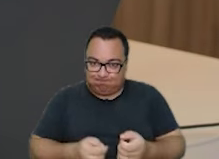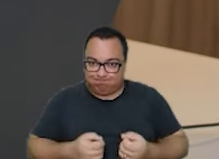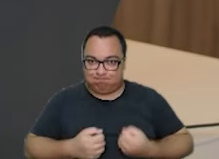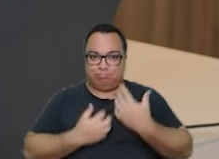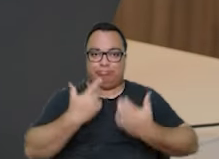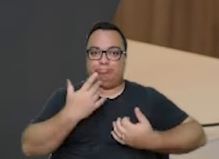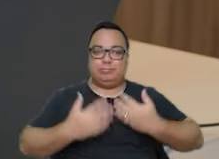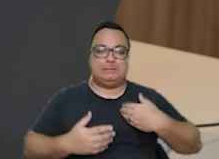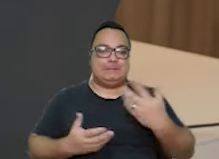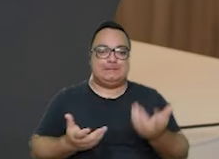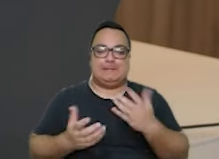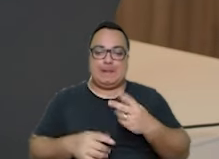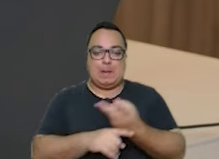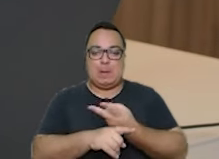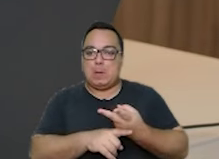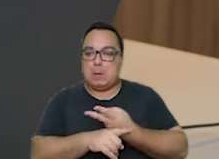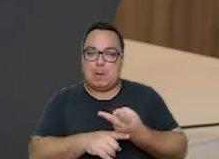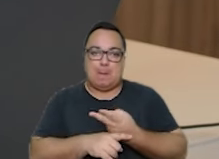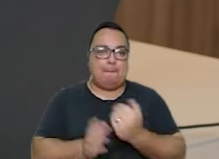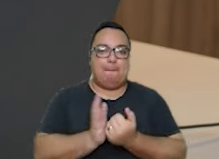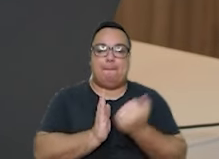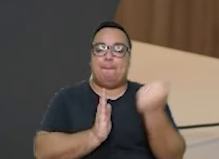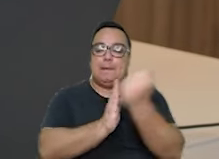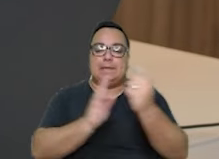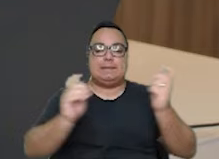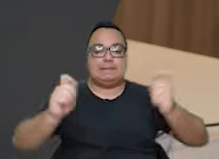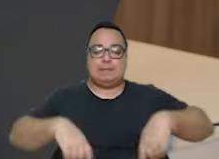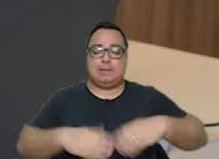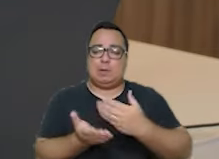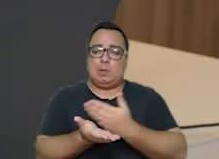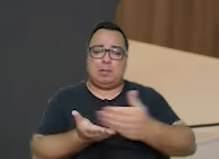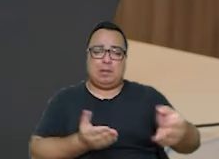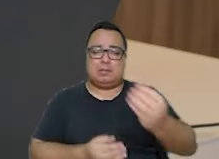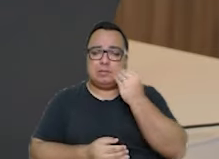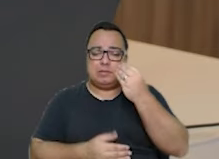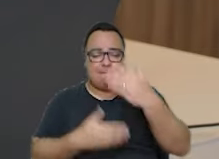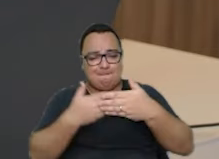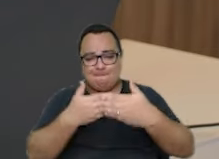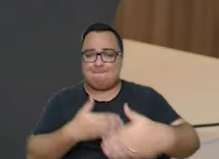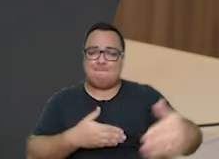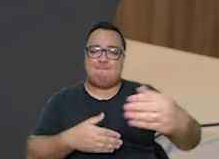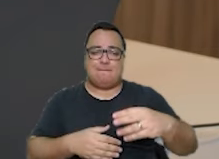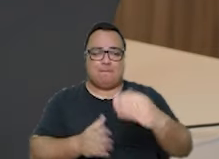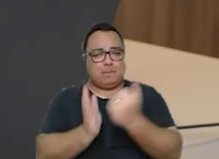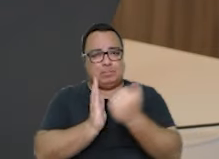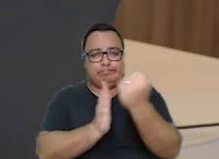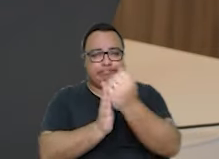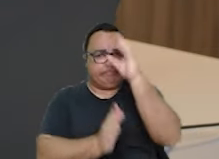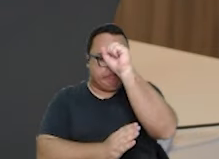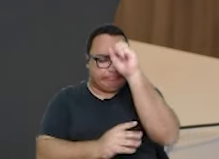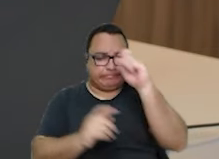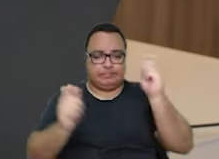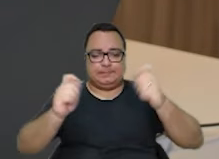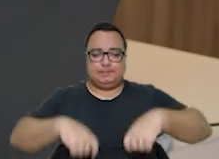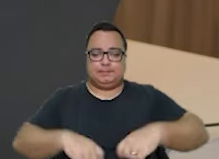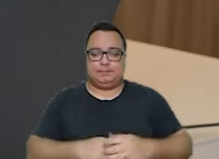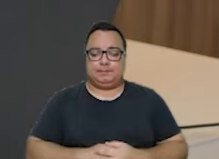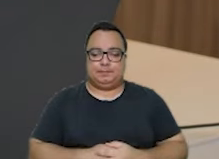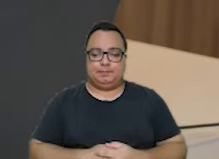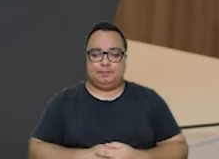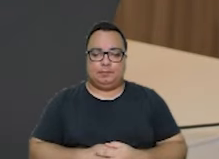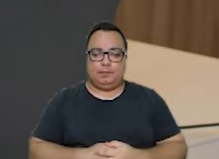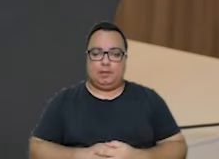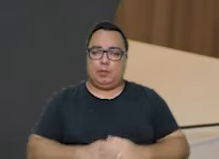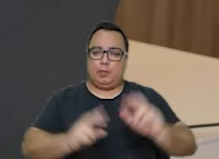tiver assistindo a curiosidade e a coragem de começar né de entender um pouco mais né Eh é o universo desse